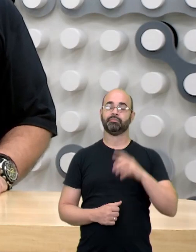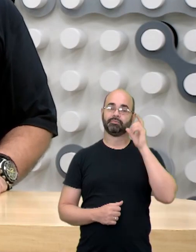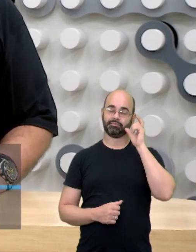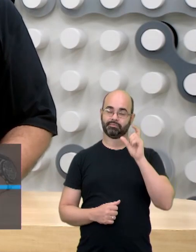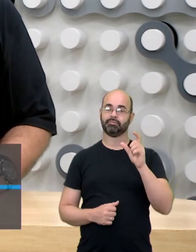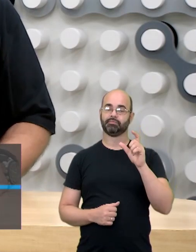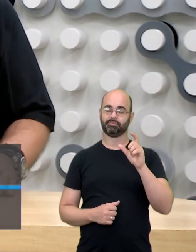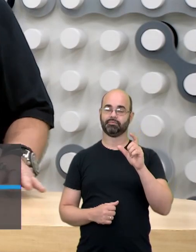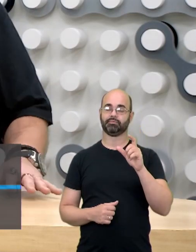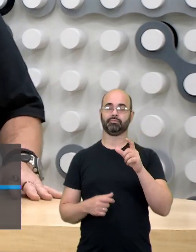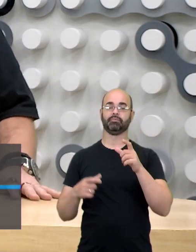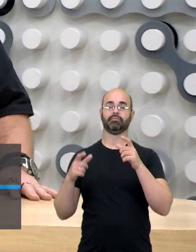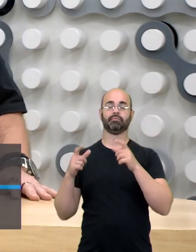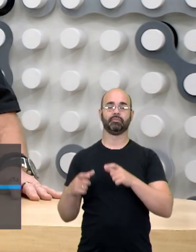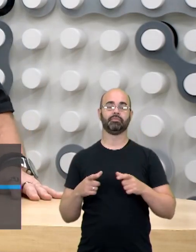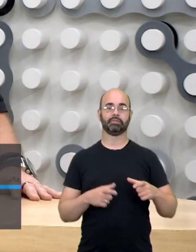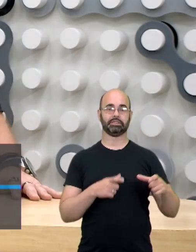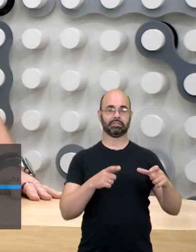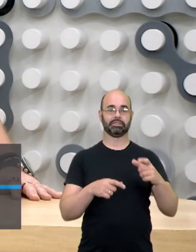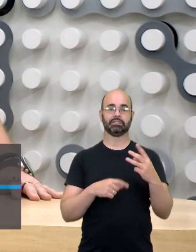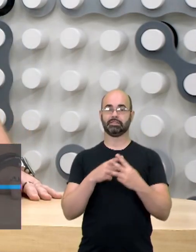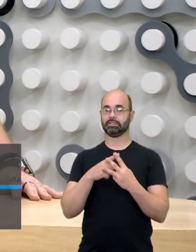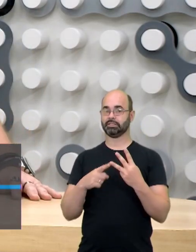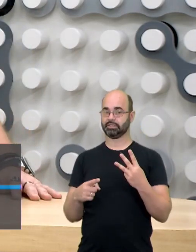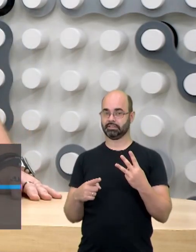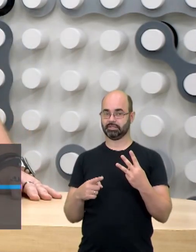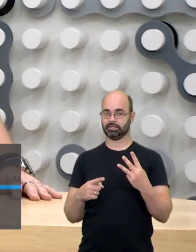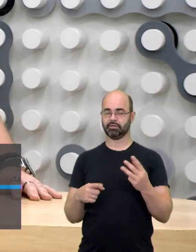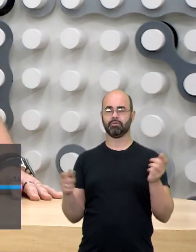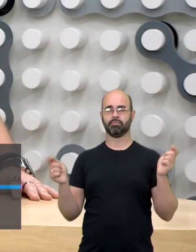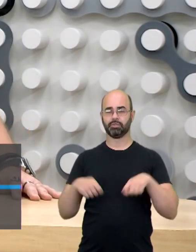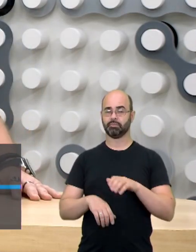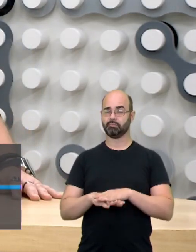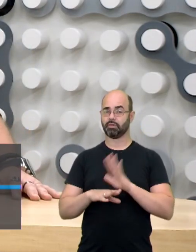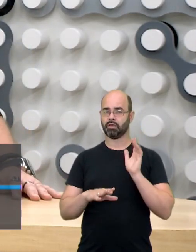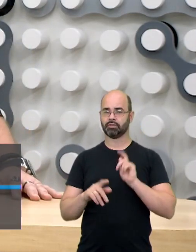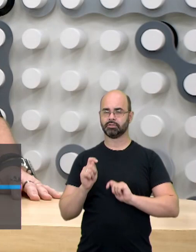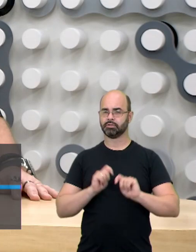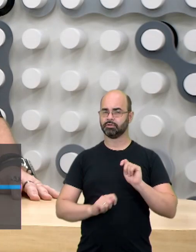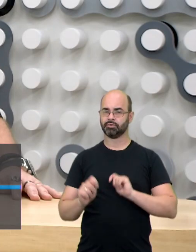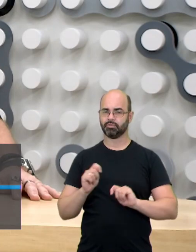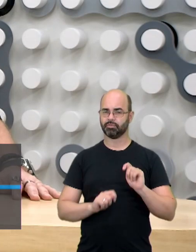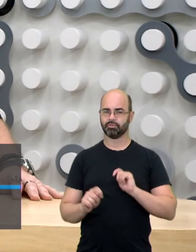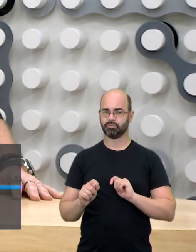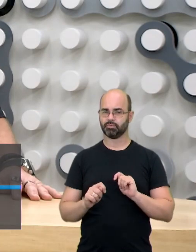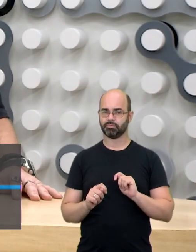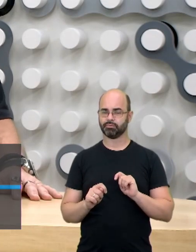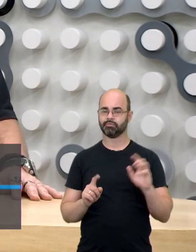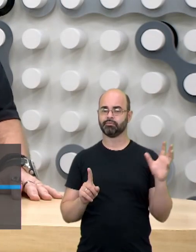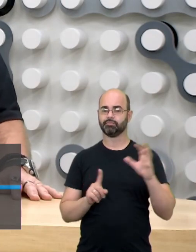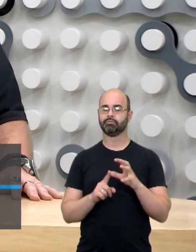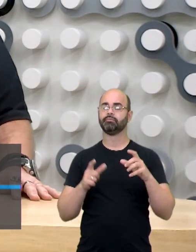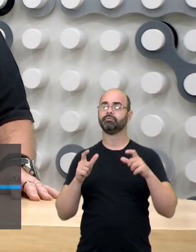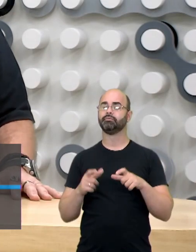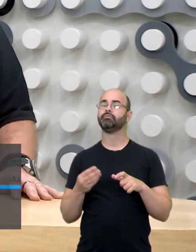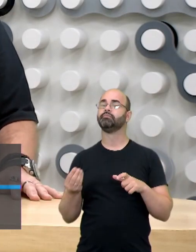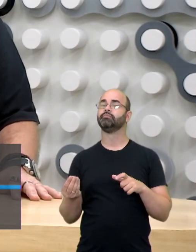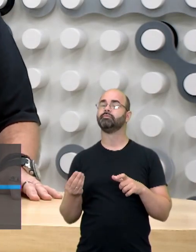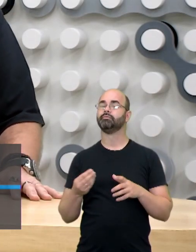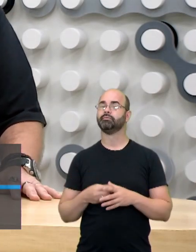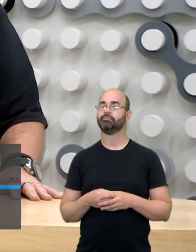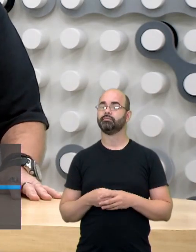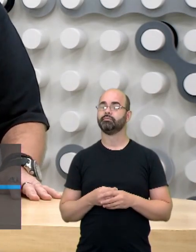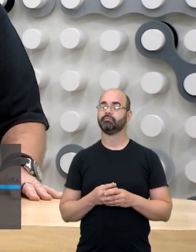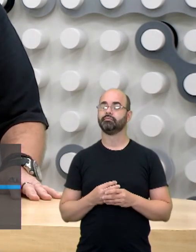regiões assim que têm um potencial maior econômico também reflete aonde? Na renda,